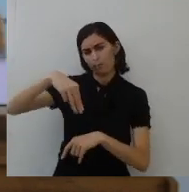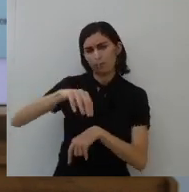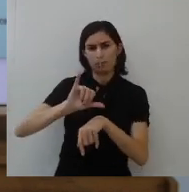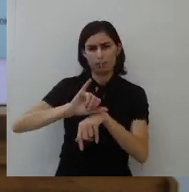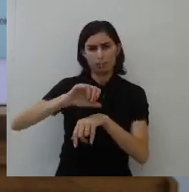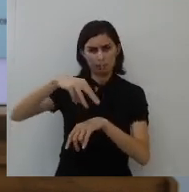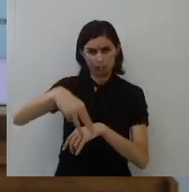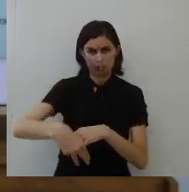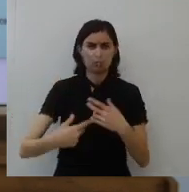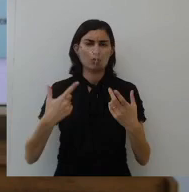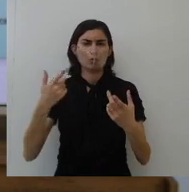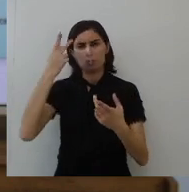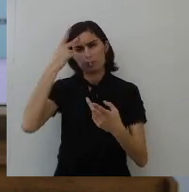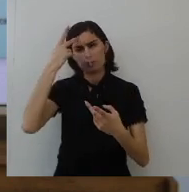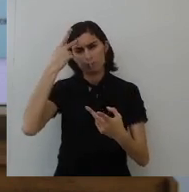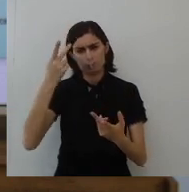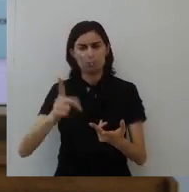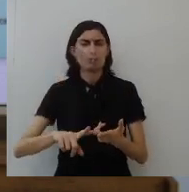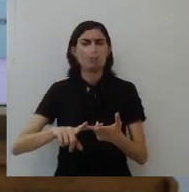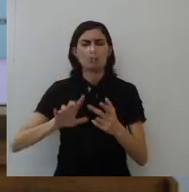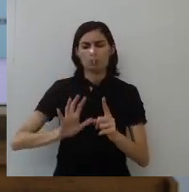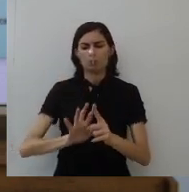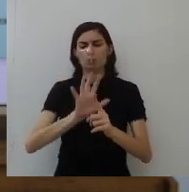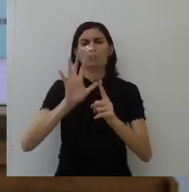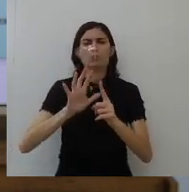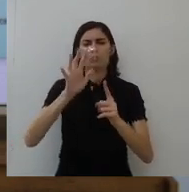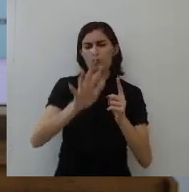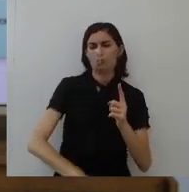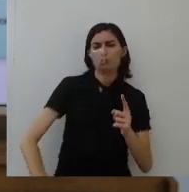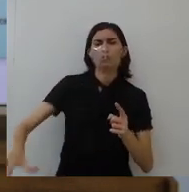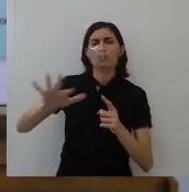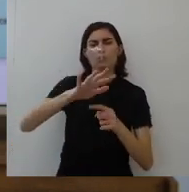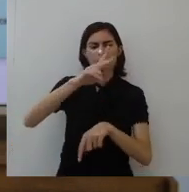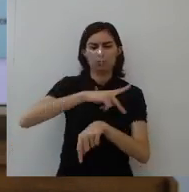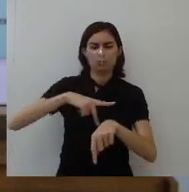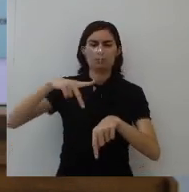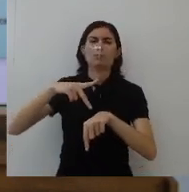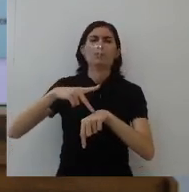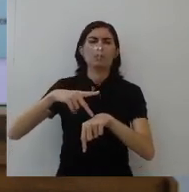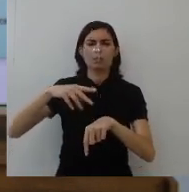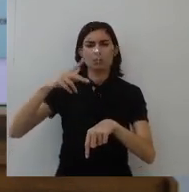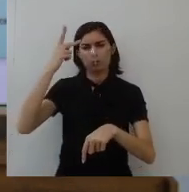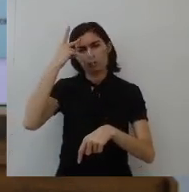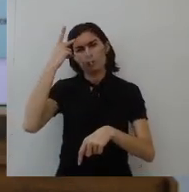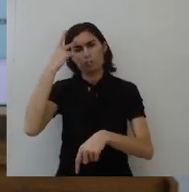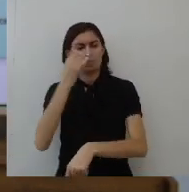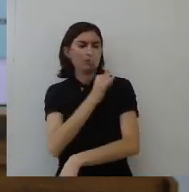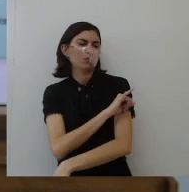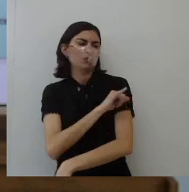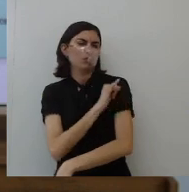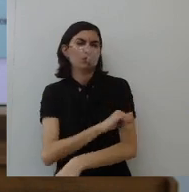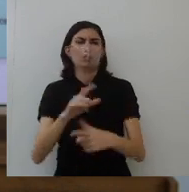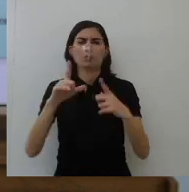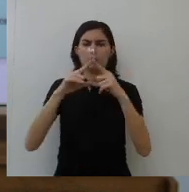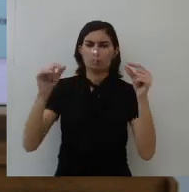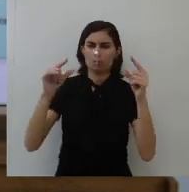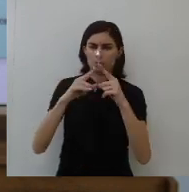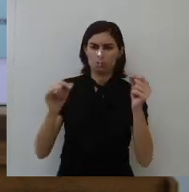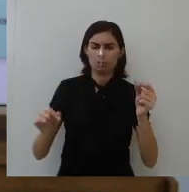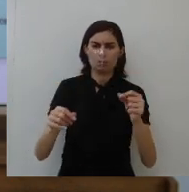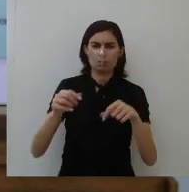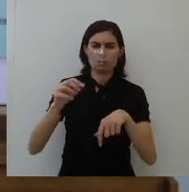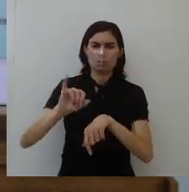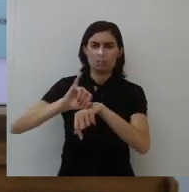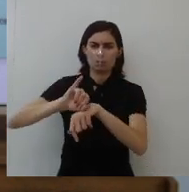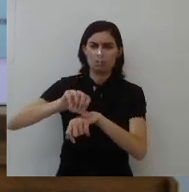nacionais seriam cidades como São Paulo, que tem uma grande influência no seu território, no país, né? São Paulo, Rio de Janeiro, Brasília. As